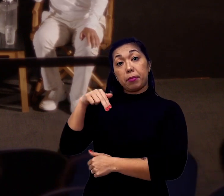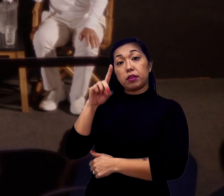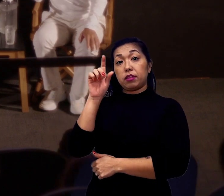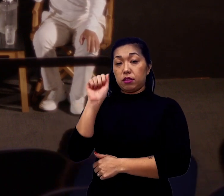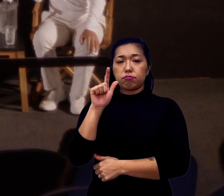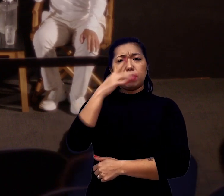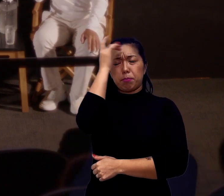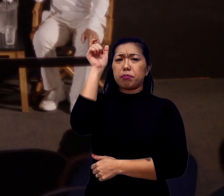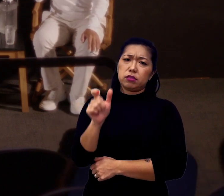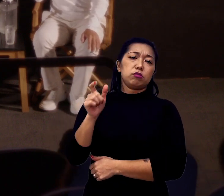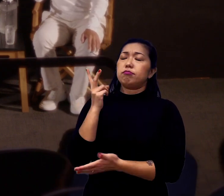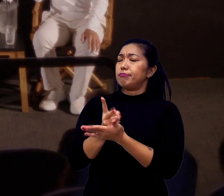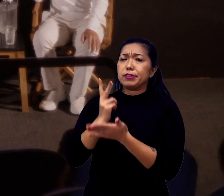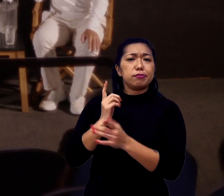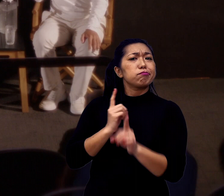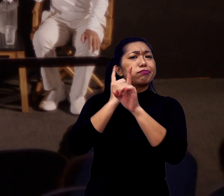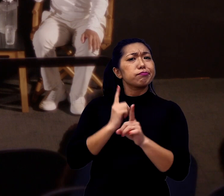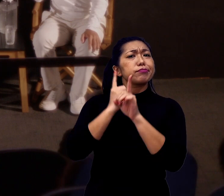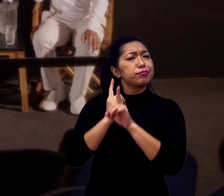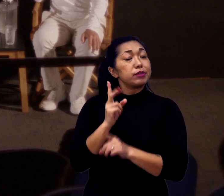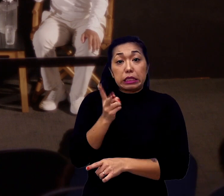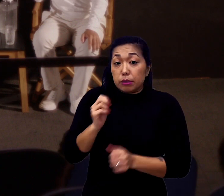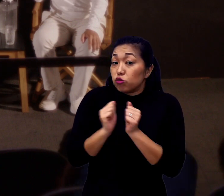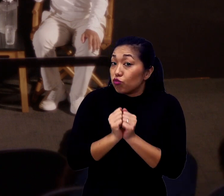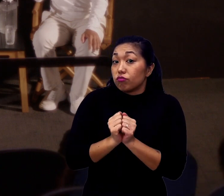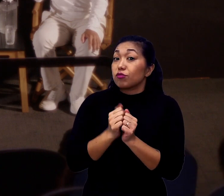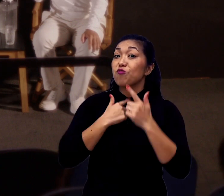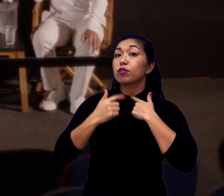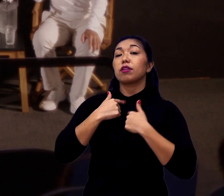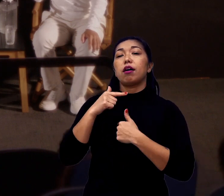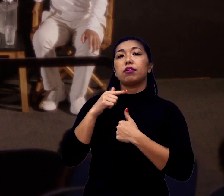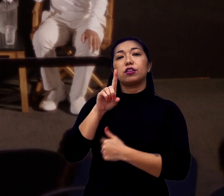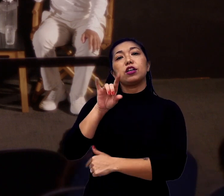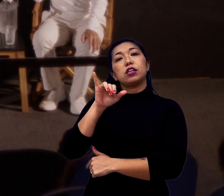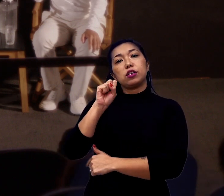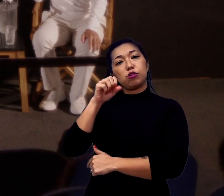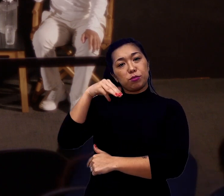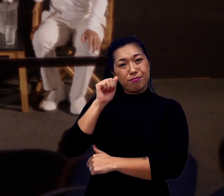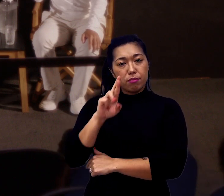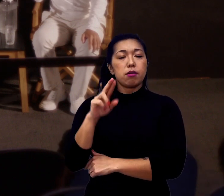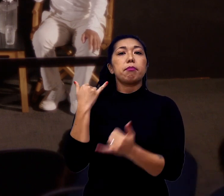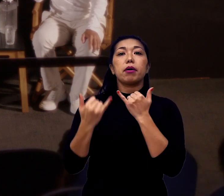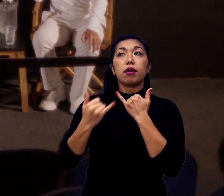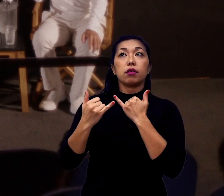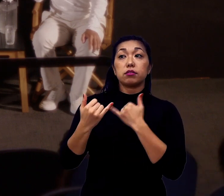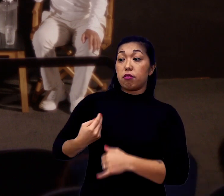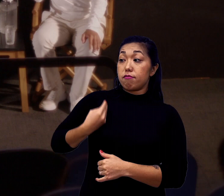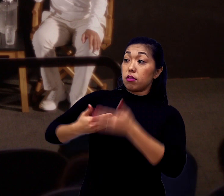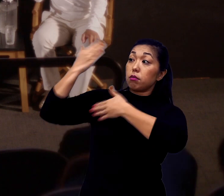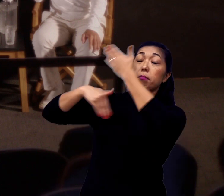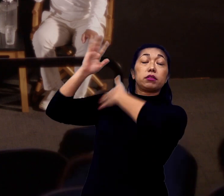Amanda é uma pessoa que eu encontro sempre, quero ter sempre por perto. E o Diosmar, eu falei que é um reencontro de outras vidas, né? Porque o